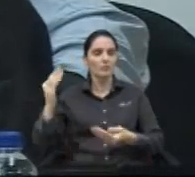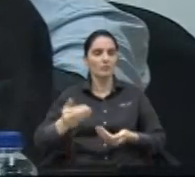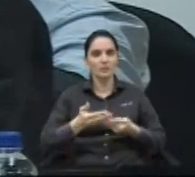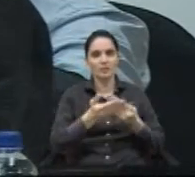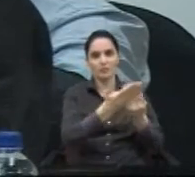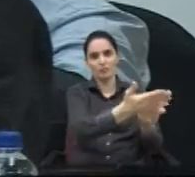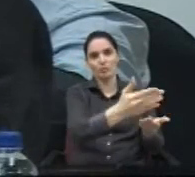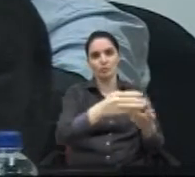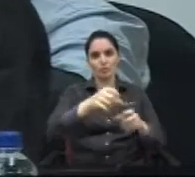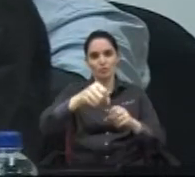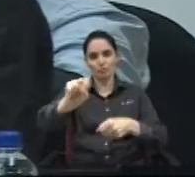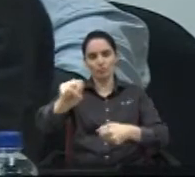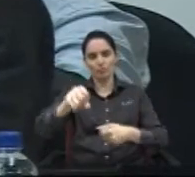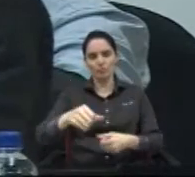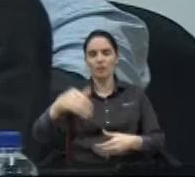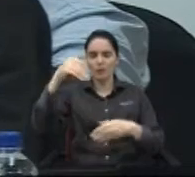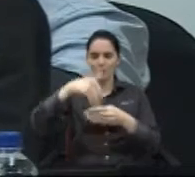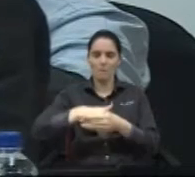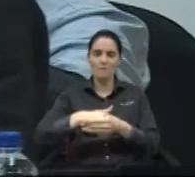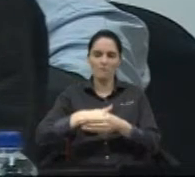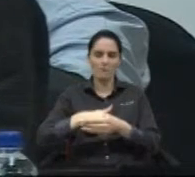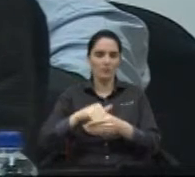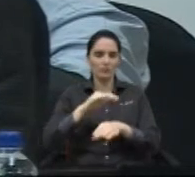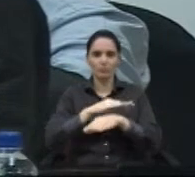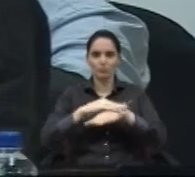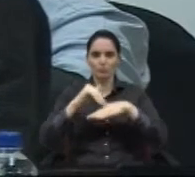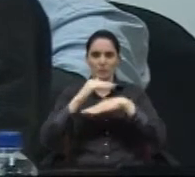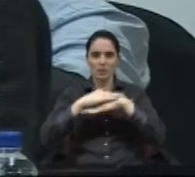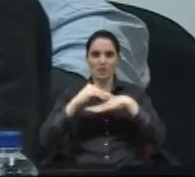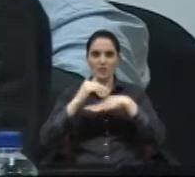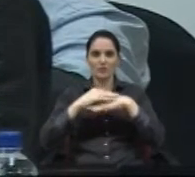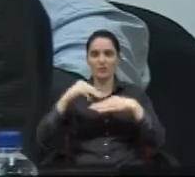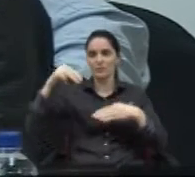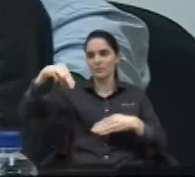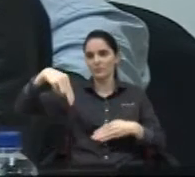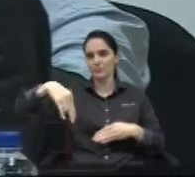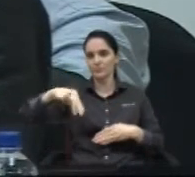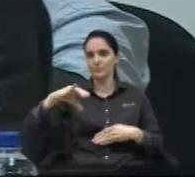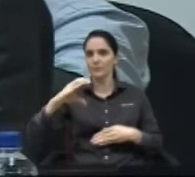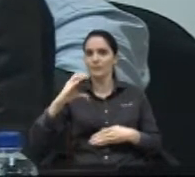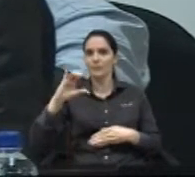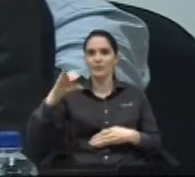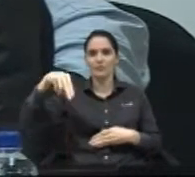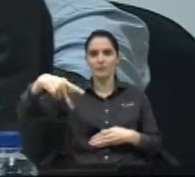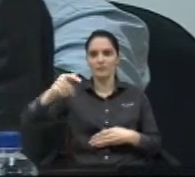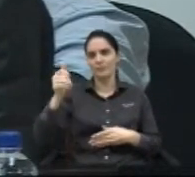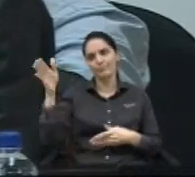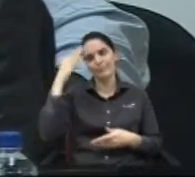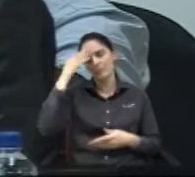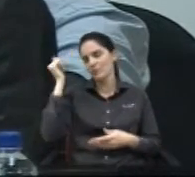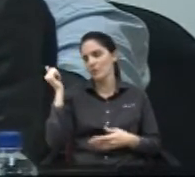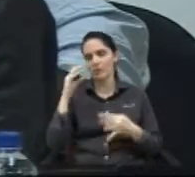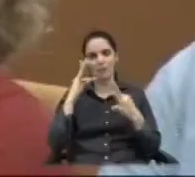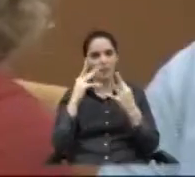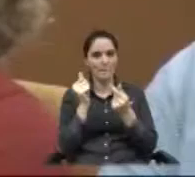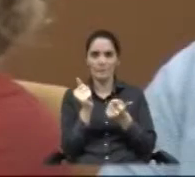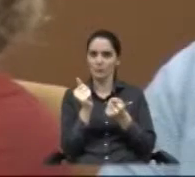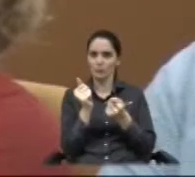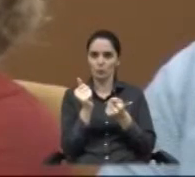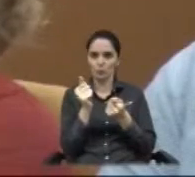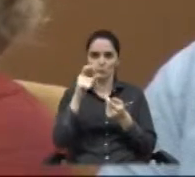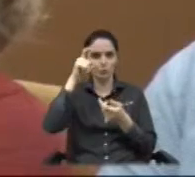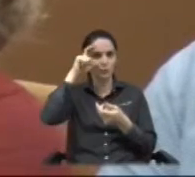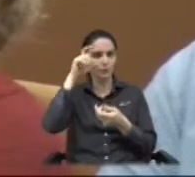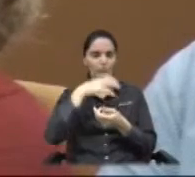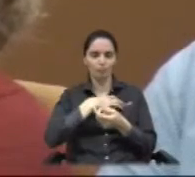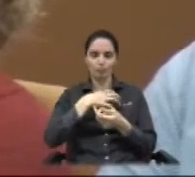maior carinho, né? E você, Nissinha, você sabe, né? Tudo que a gente sente um pelo